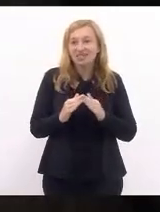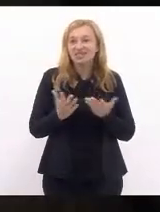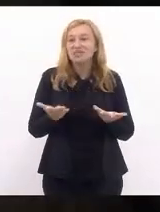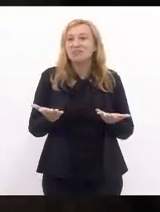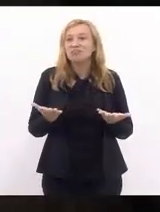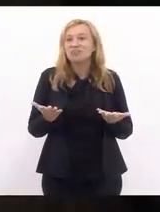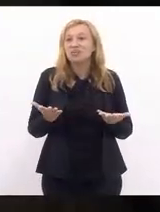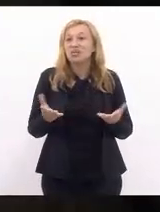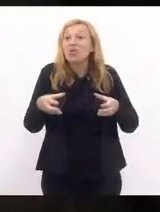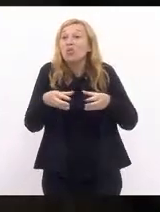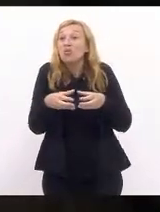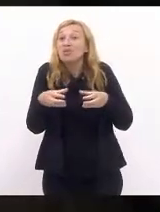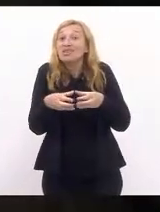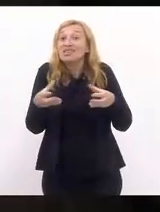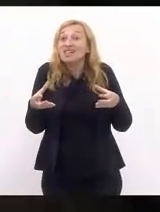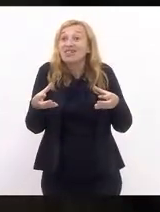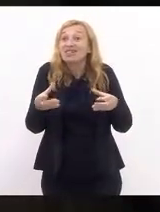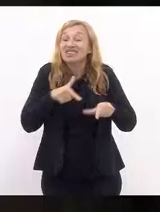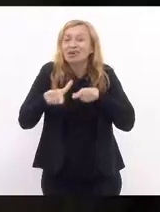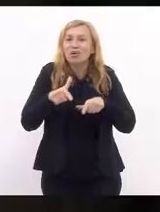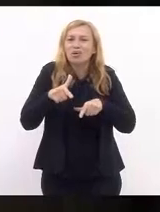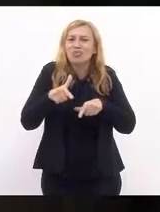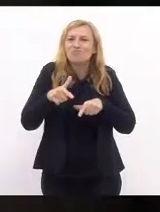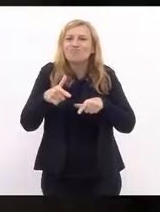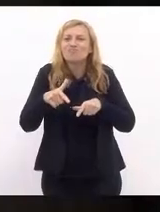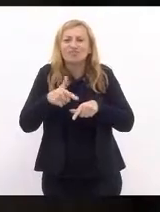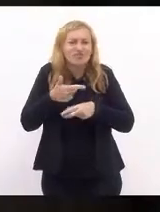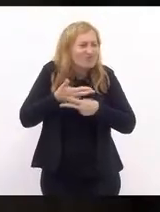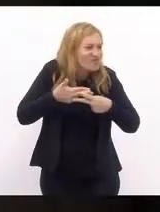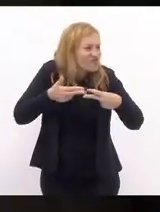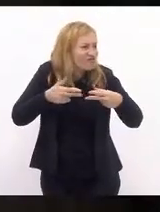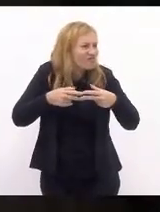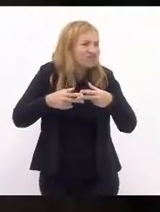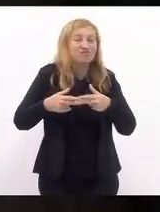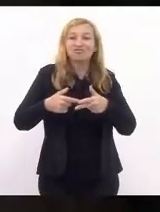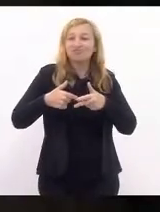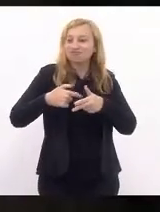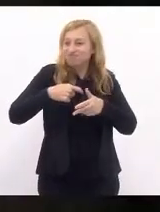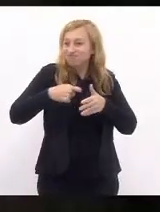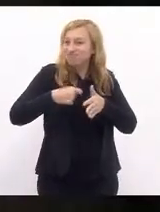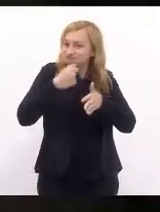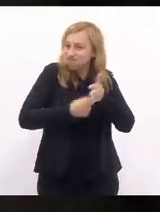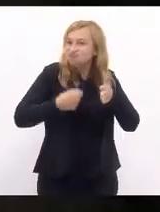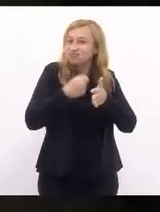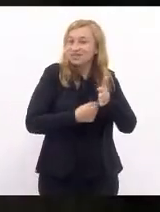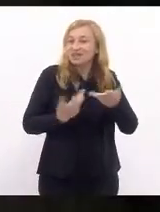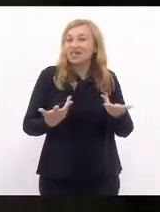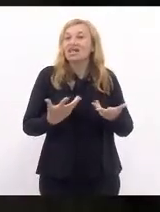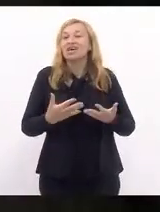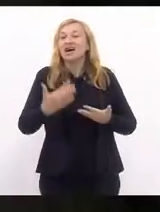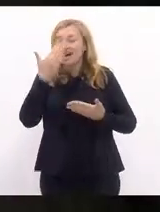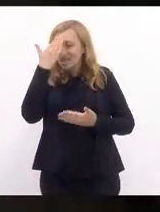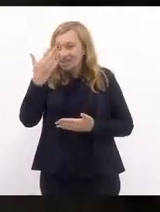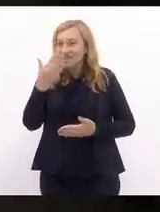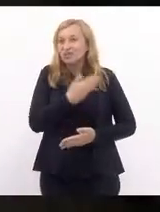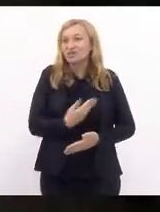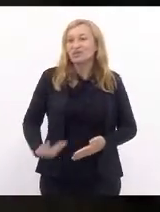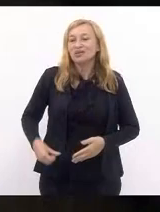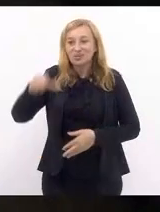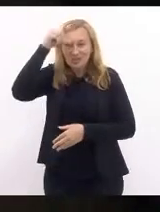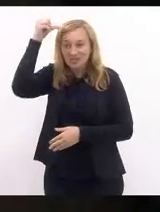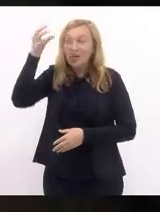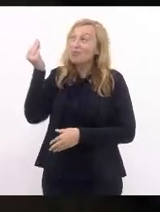como uma uma comissão uma comissão que trabalhou muito com quantidade com qualidade Agradeço o governador Cláudio